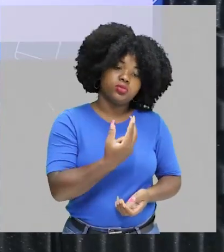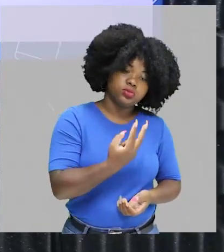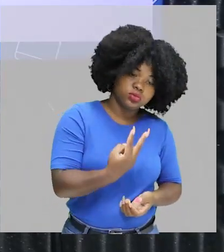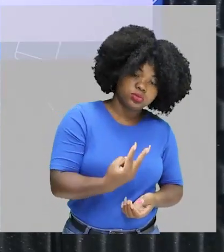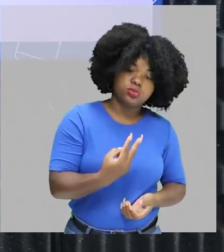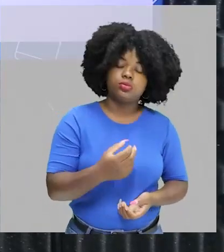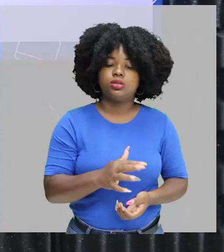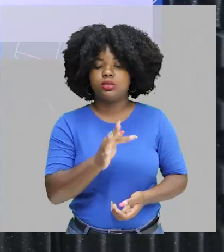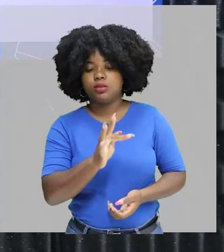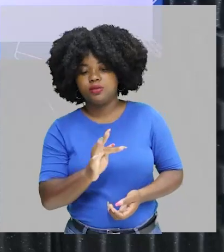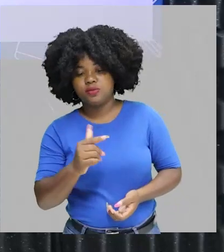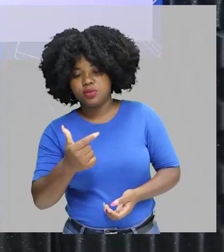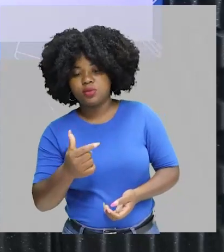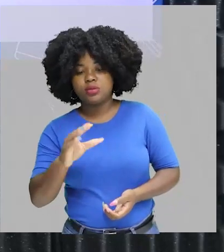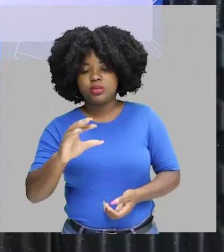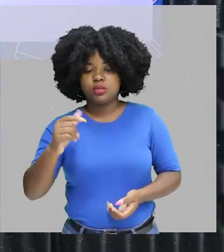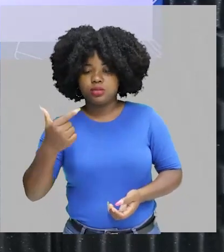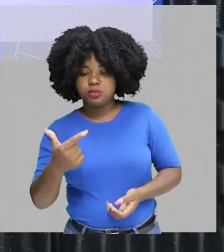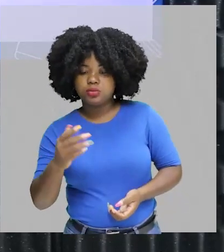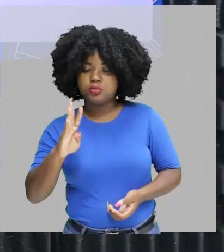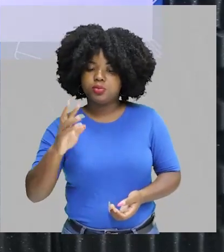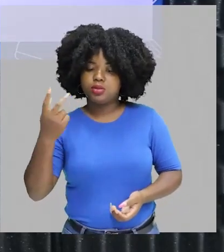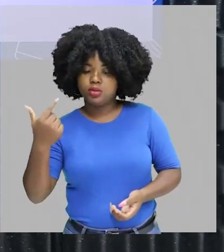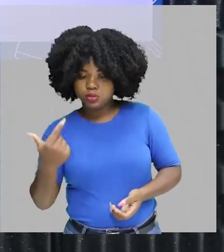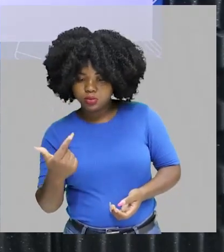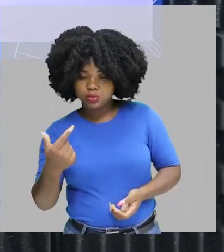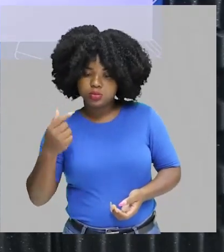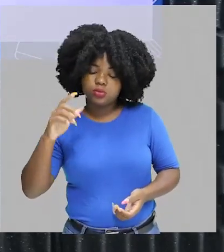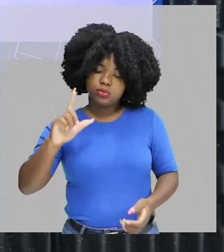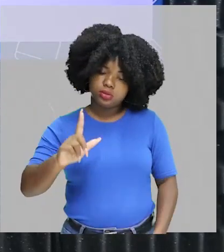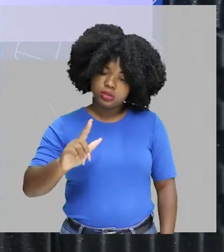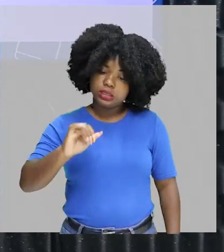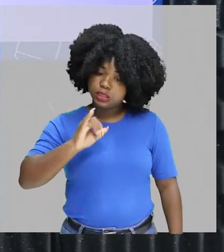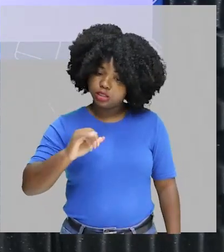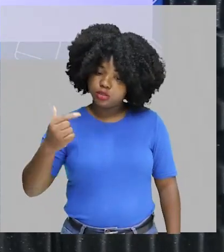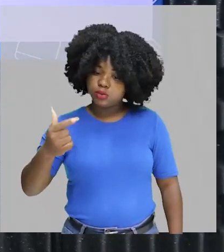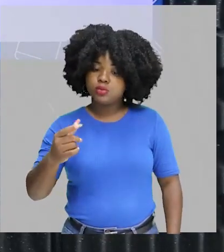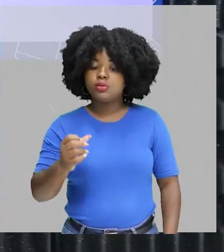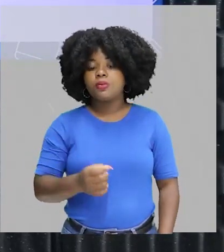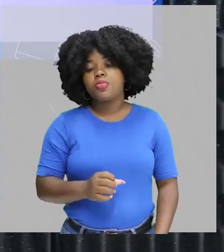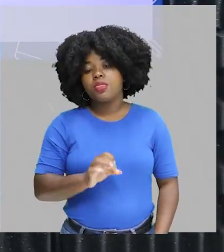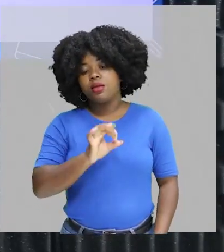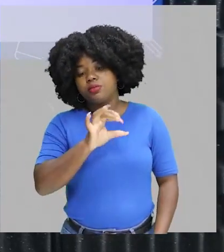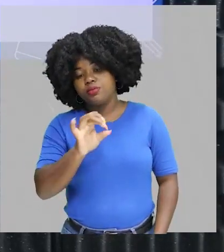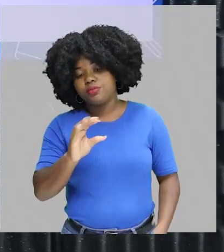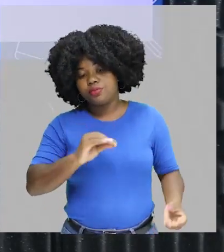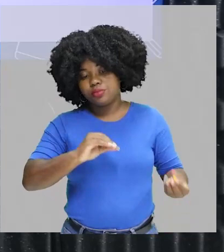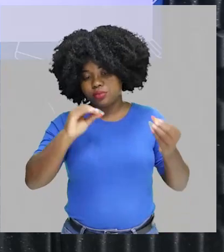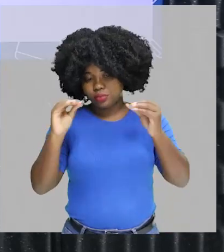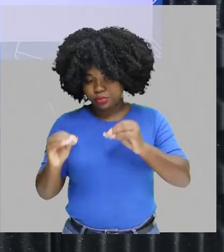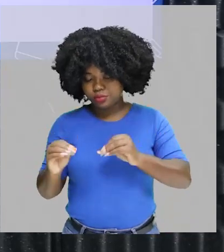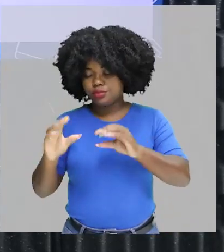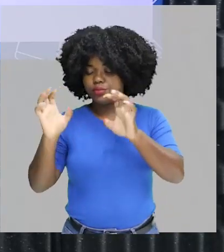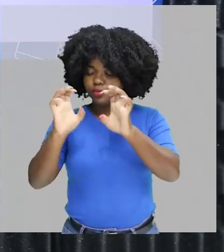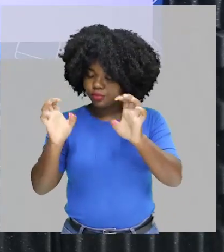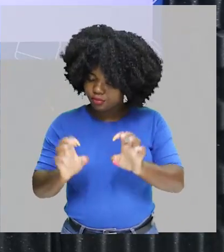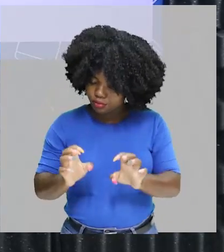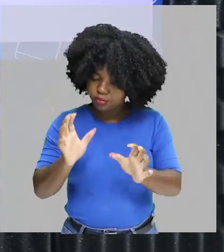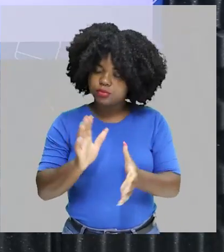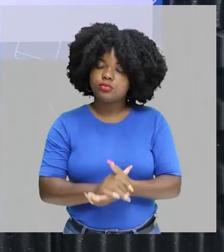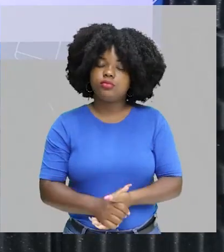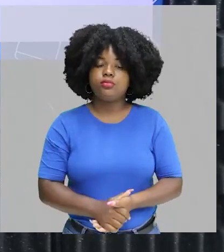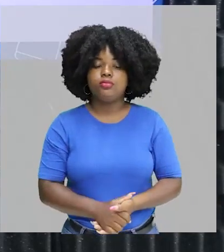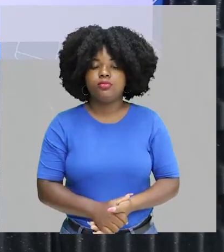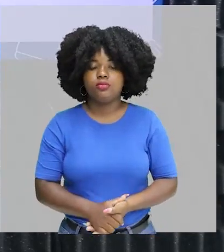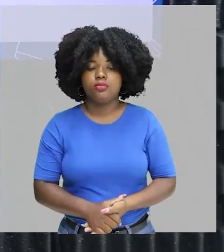F2, Cl2, o Br2, um deles será acrescentado, será adicionado ao alcano ou